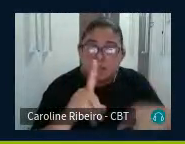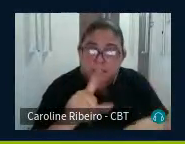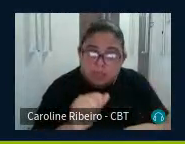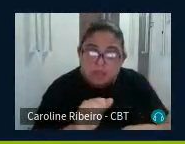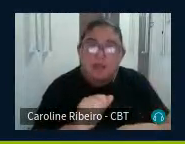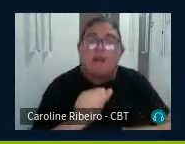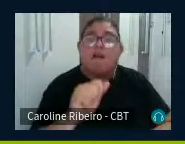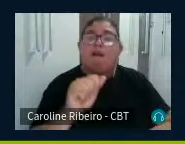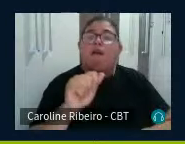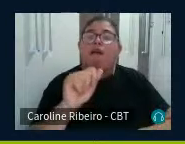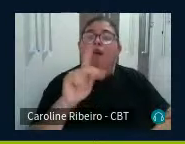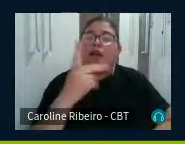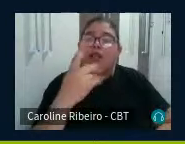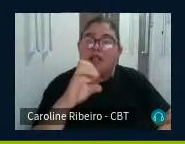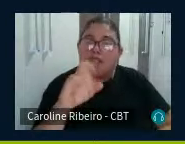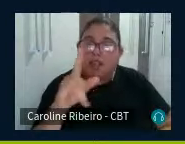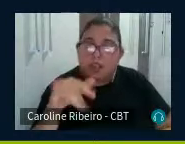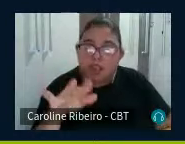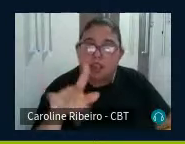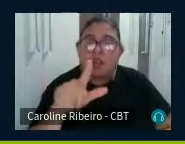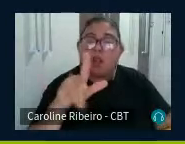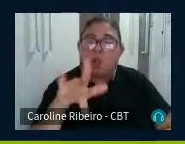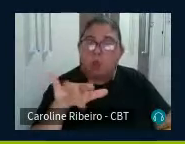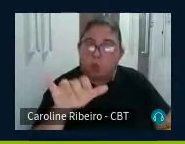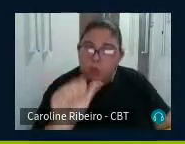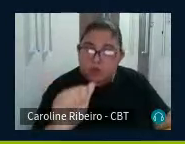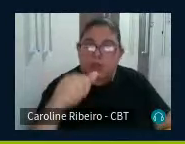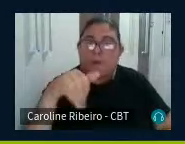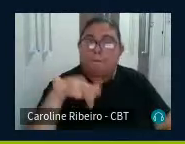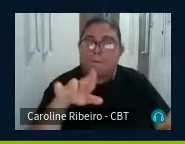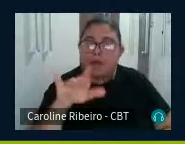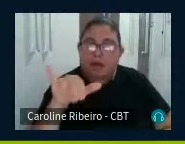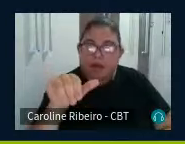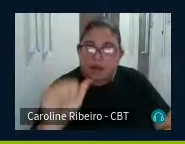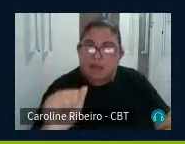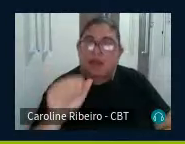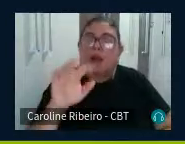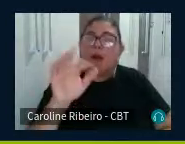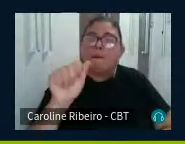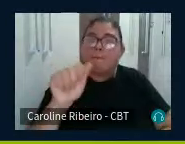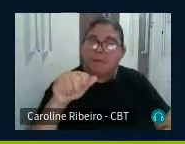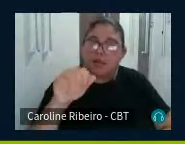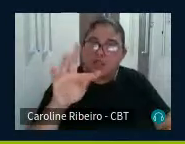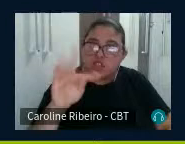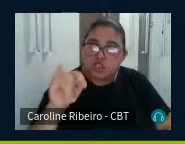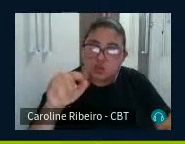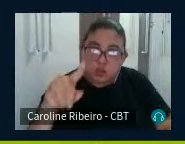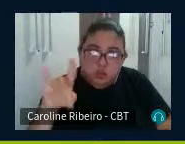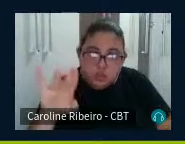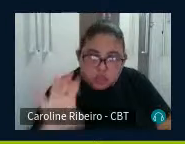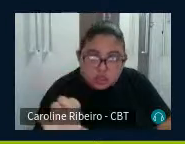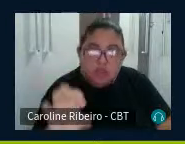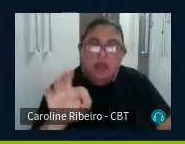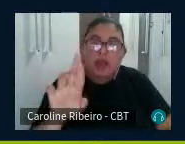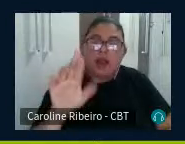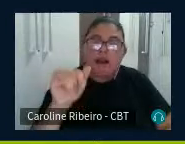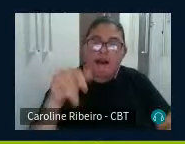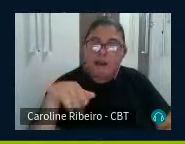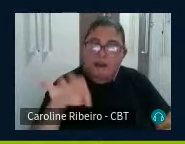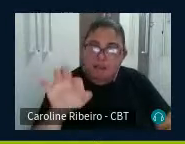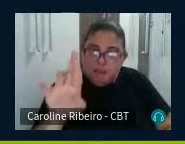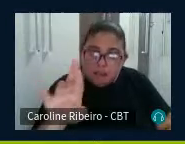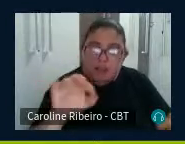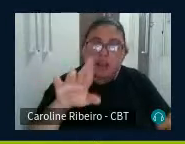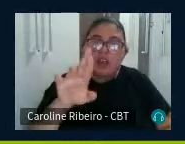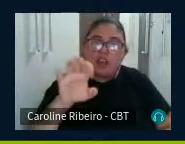Eliene, a Lúcia Helena, a Maria Tereza, a professora Matilde, nosso aluno Rainer, a Rejane, que